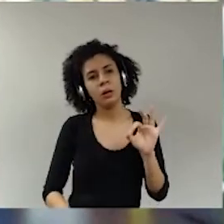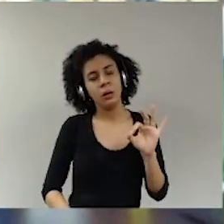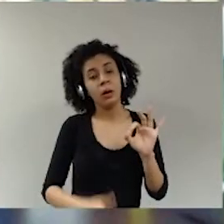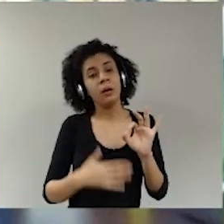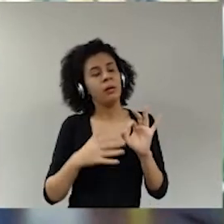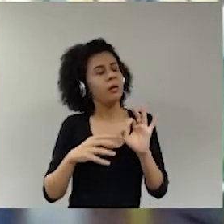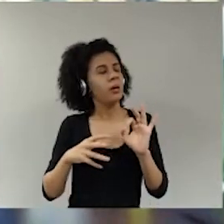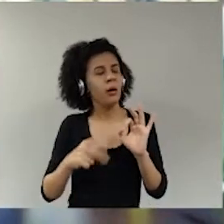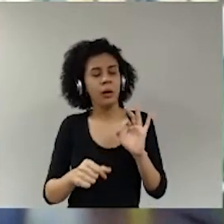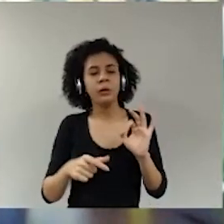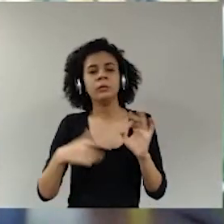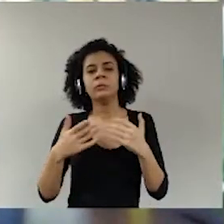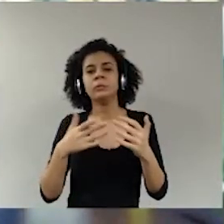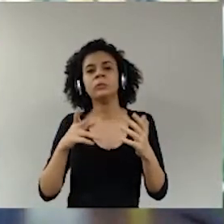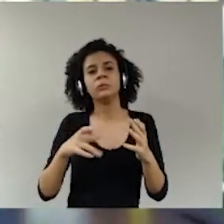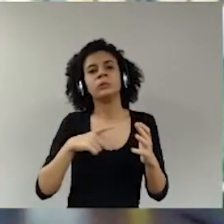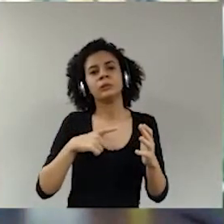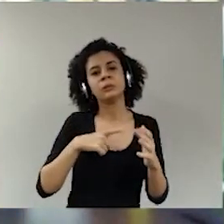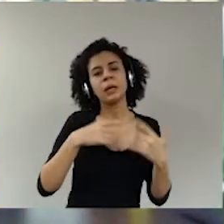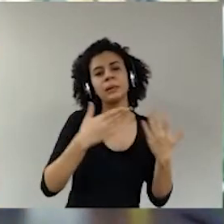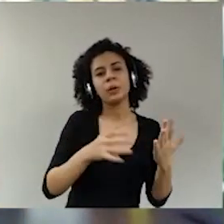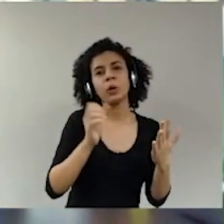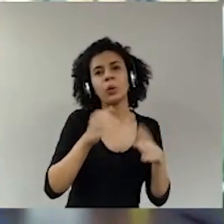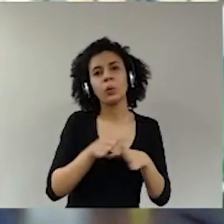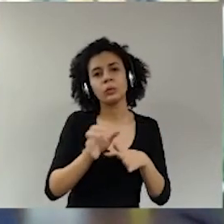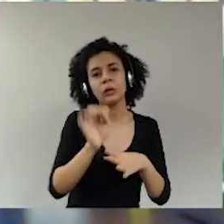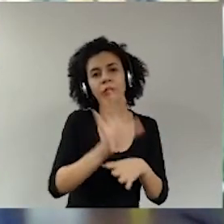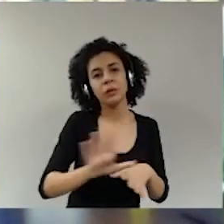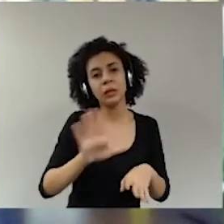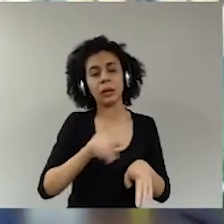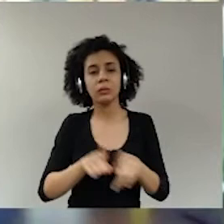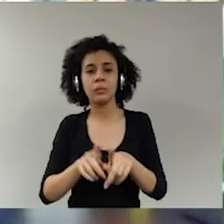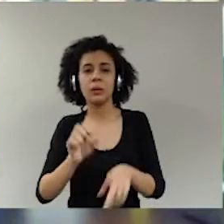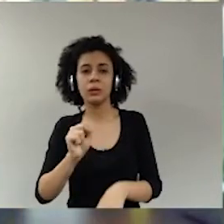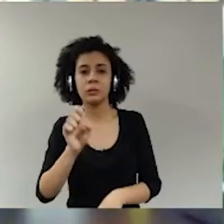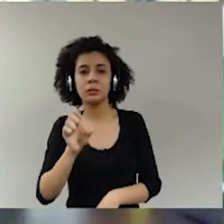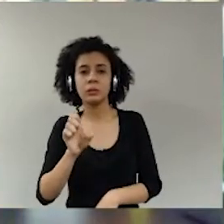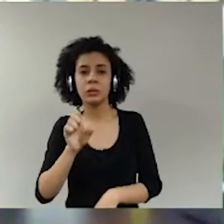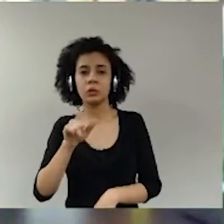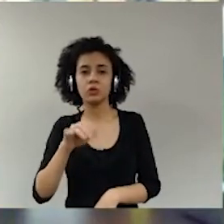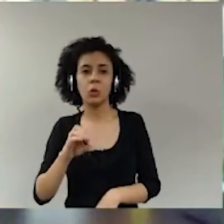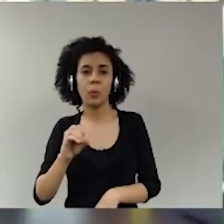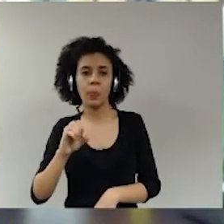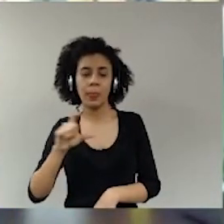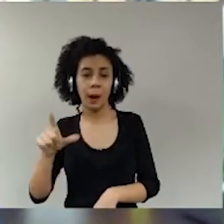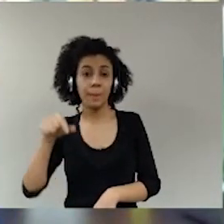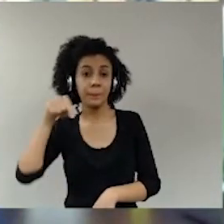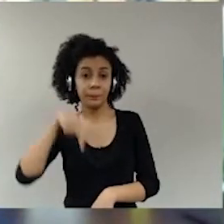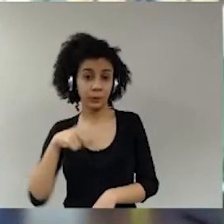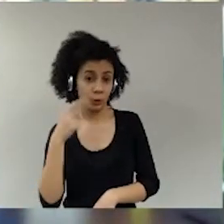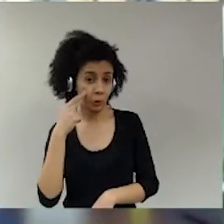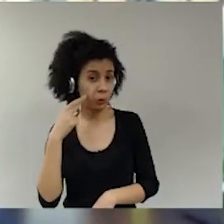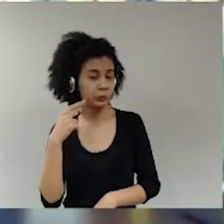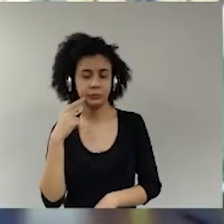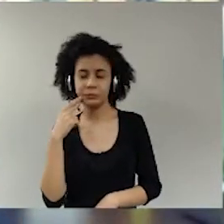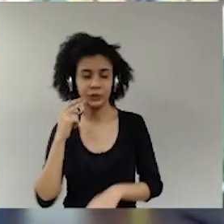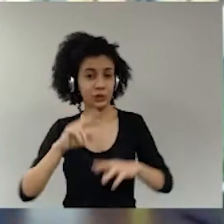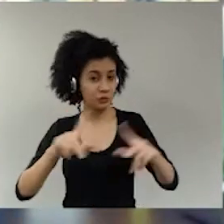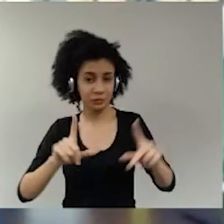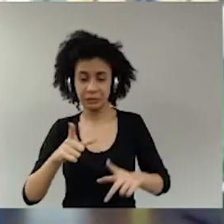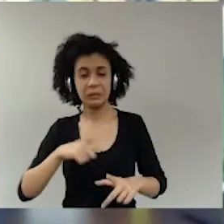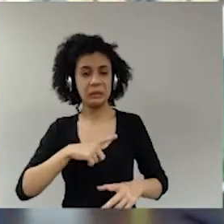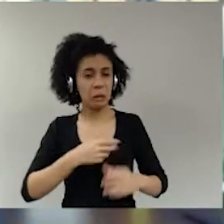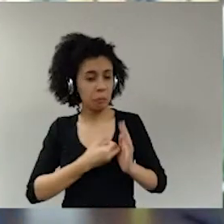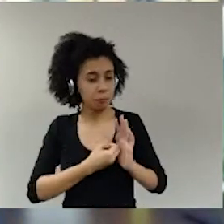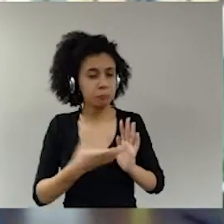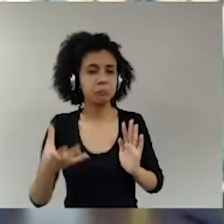as seccionais, tanto no Conselho Federal como também nas seccionais. Aqui em Rondônia não foi diferente. Tivemos inúmeras ações